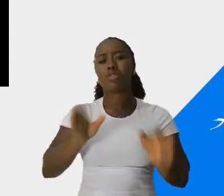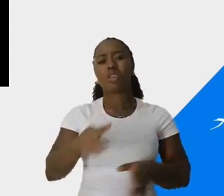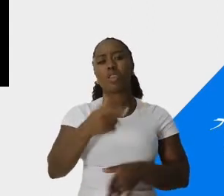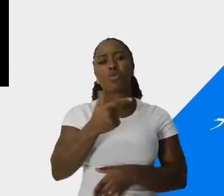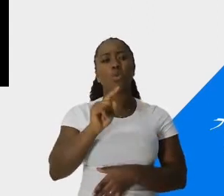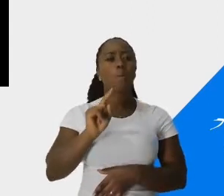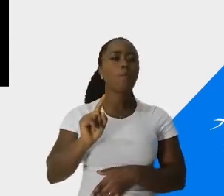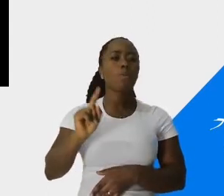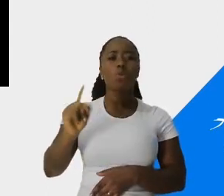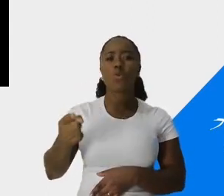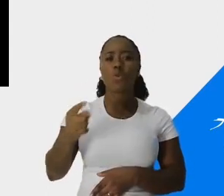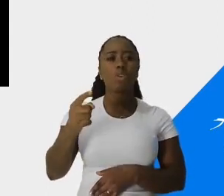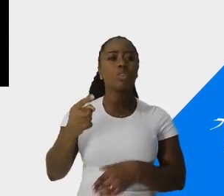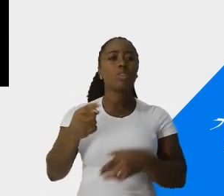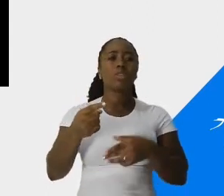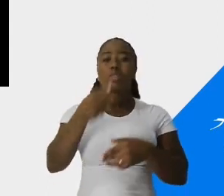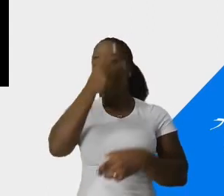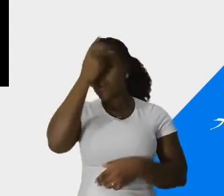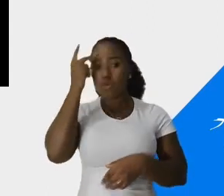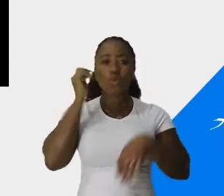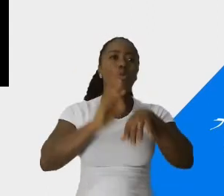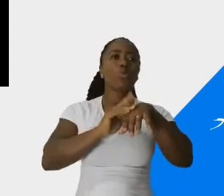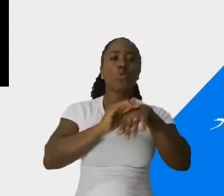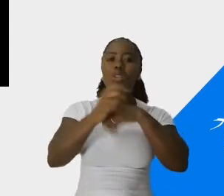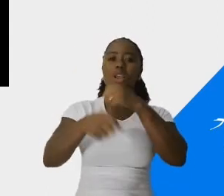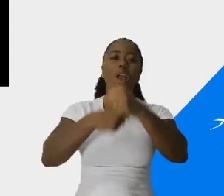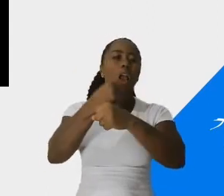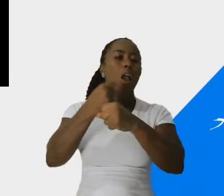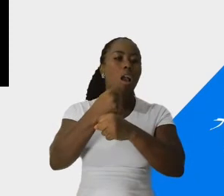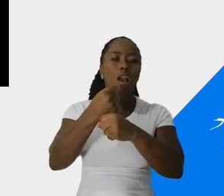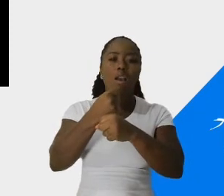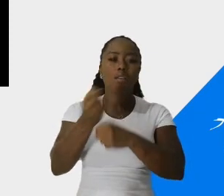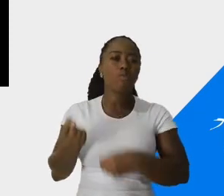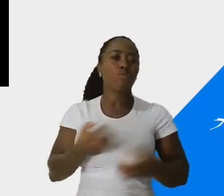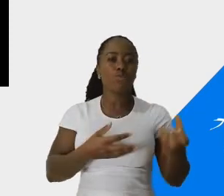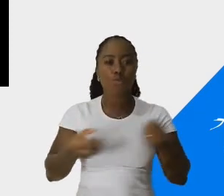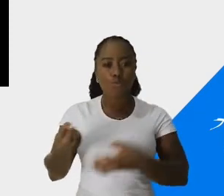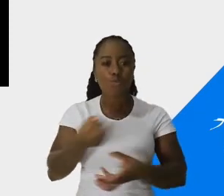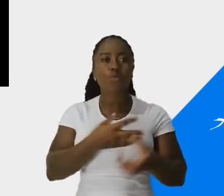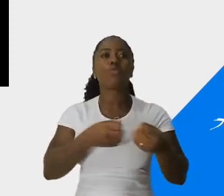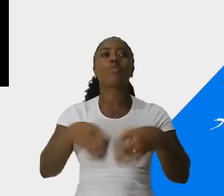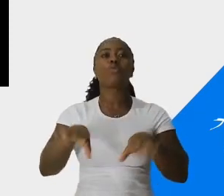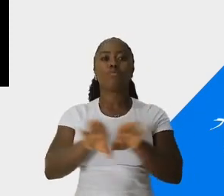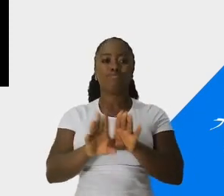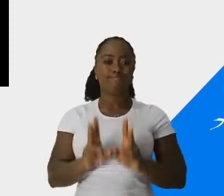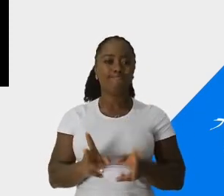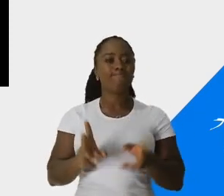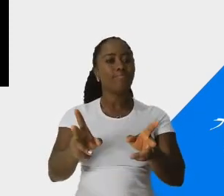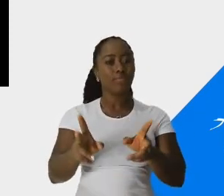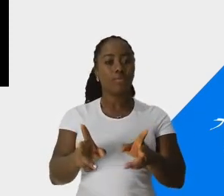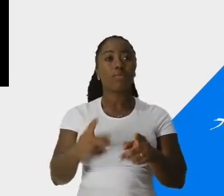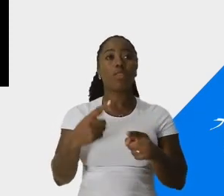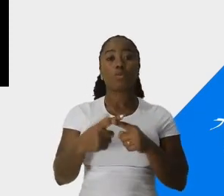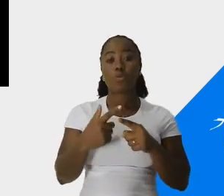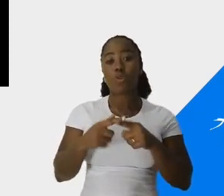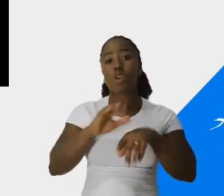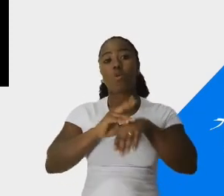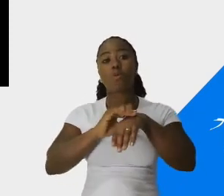ano. Tá? Então, é uma doença que impacta cognitivamente,